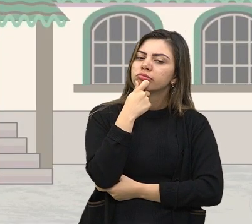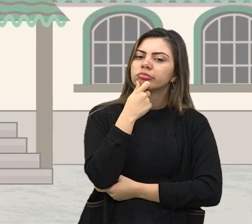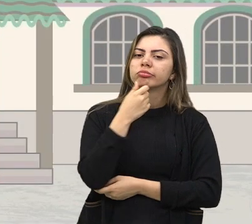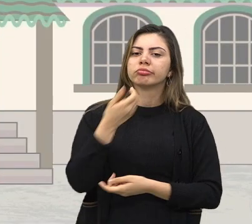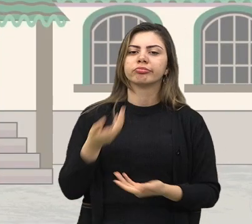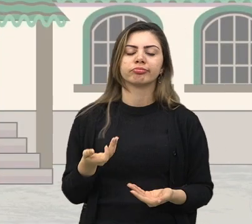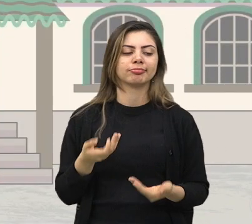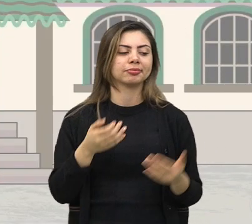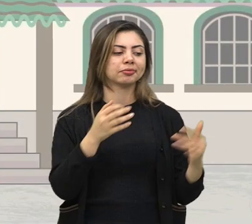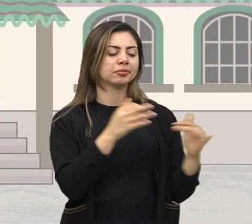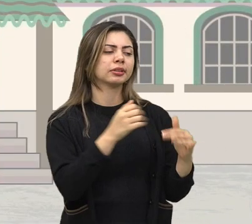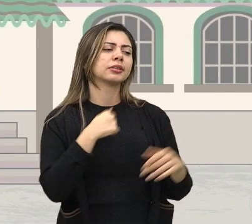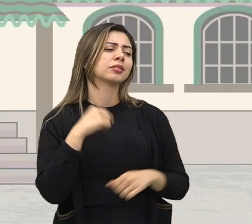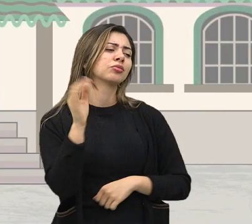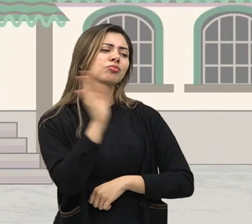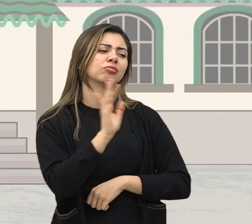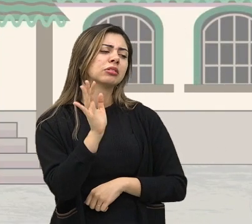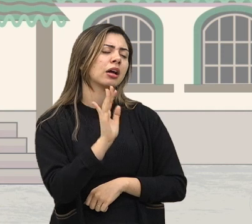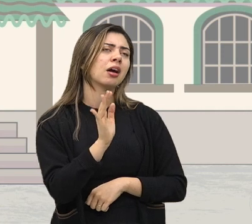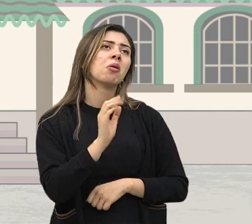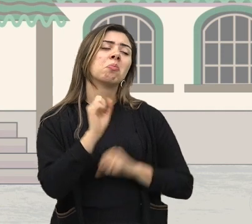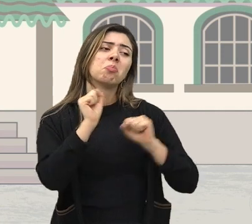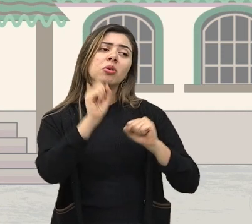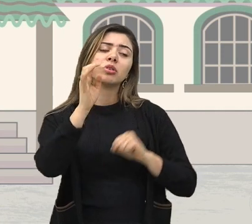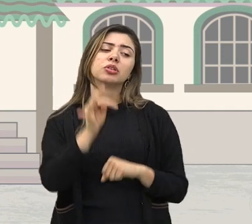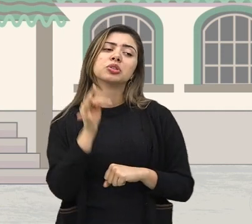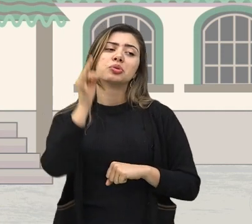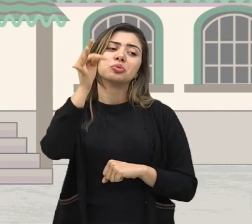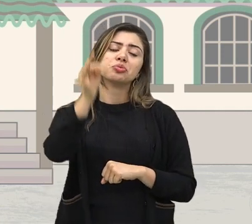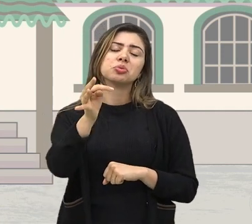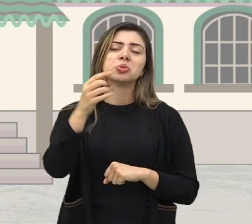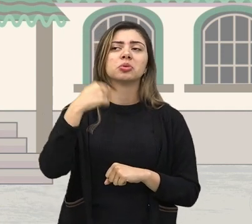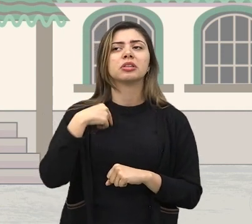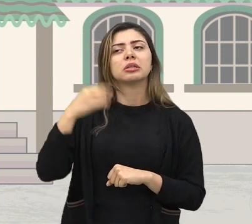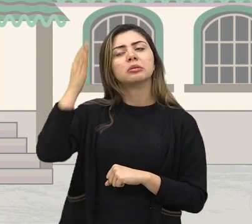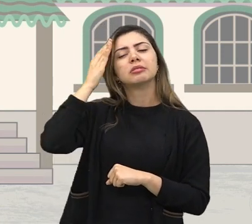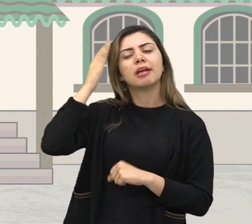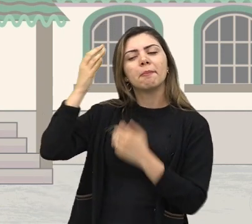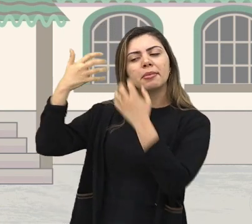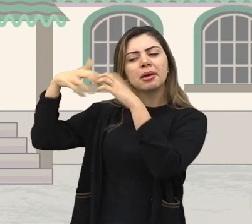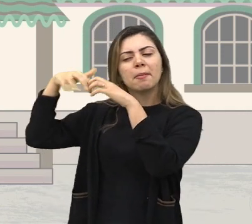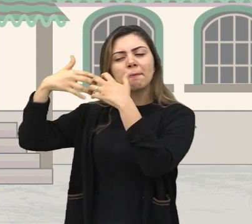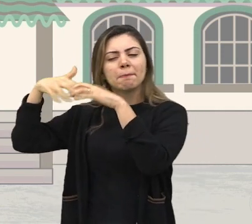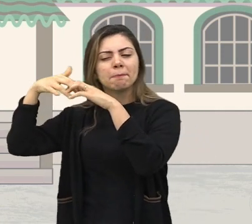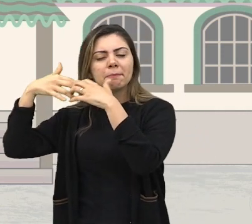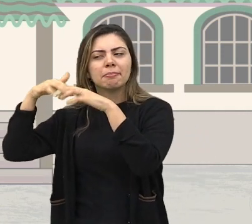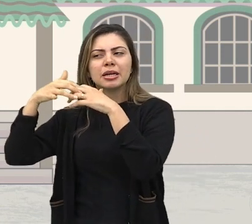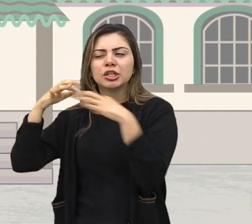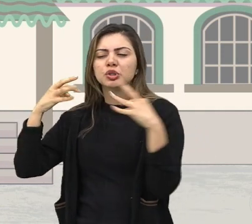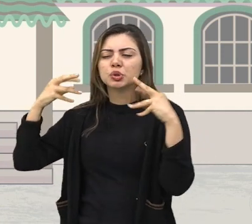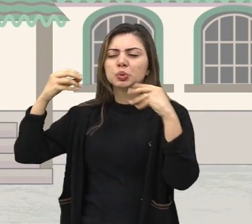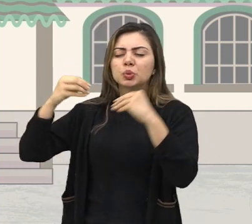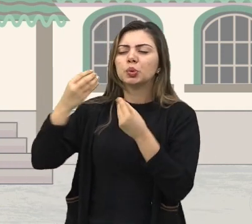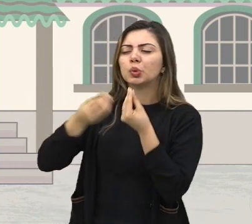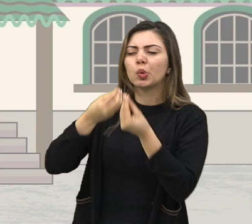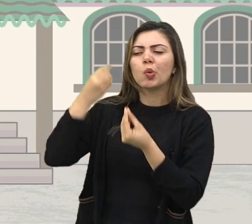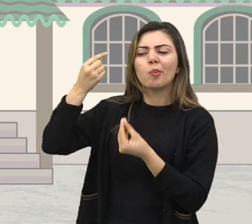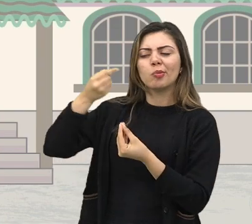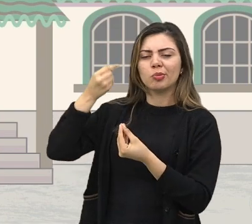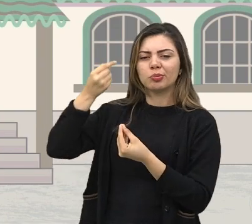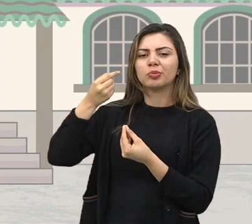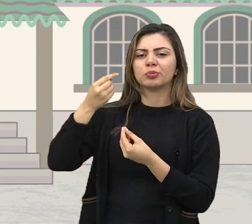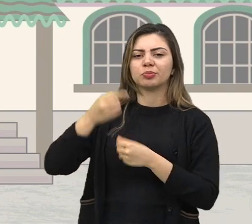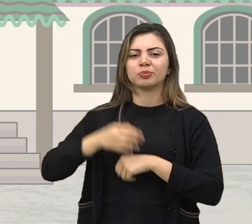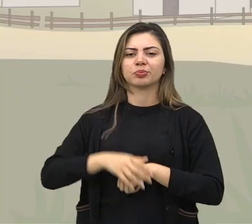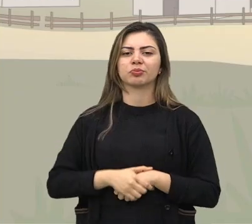Adeus, Itaguaí! Talvez um dia eu compreenda verdadeiramente a loucura